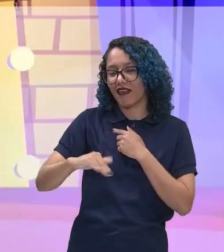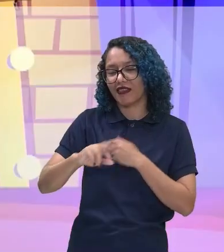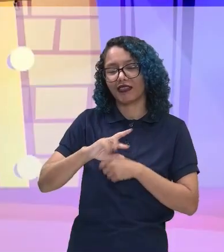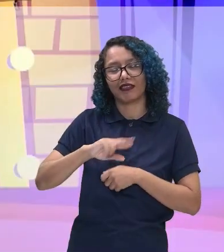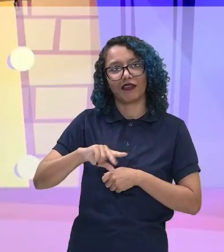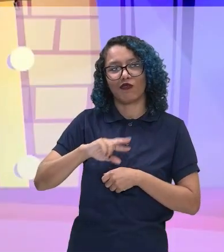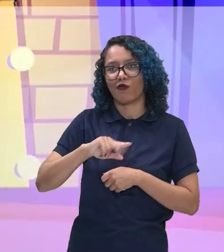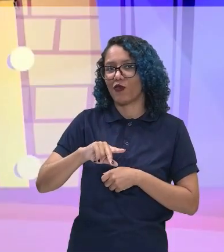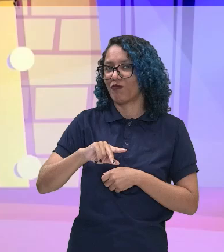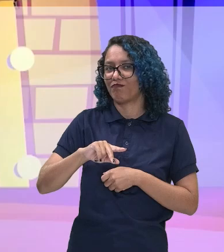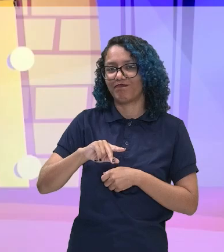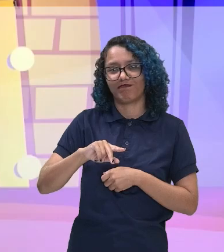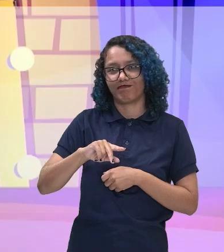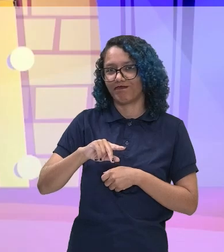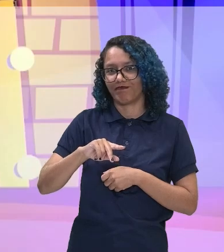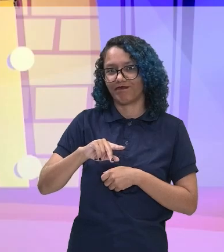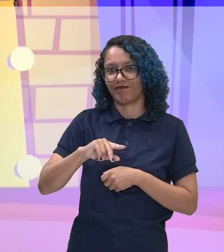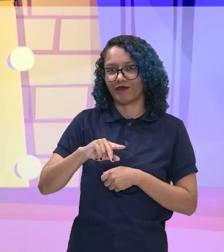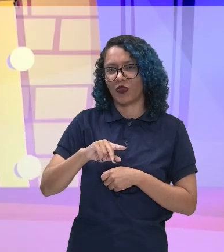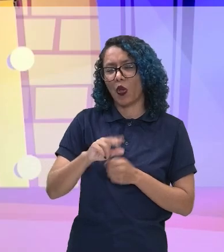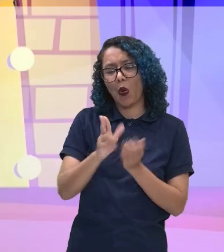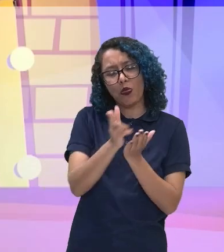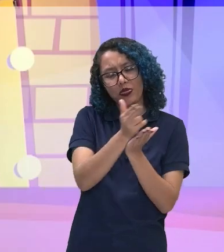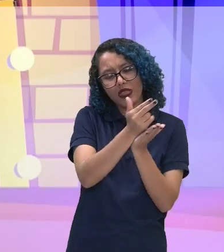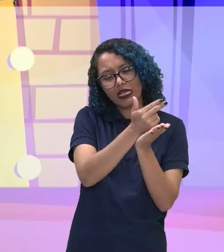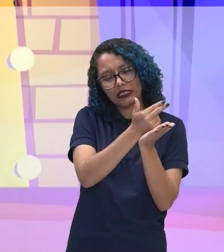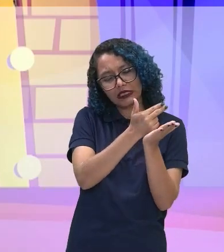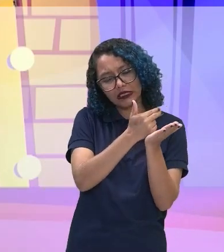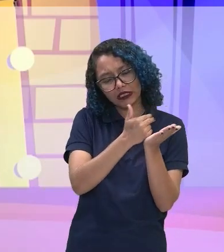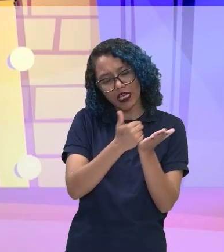criança, nenhum desenho que eu